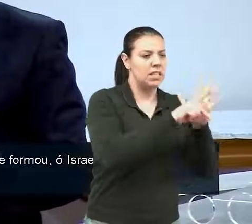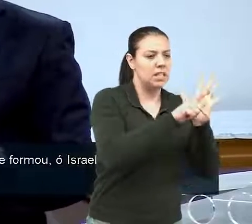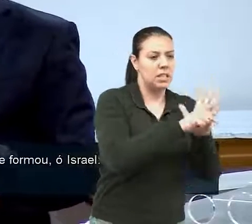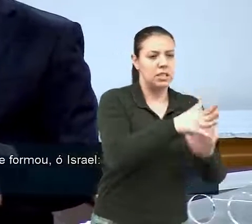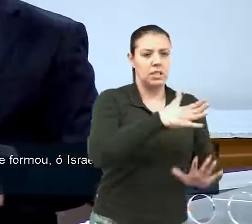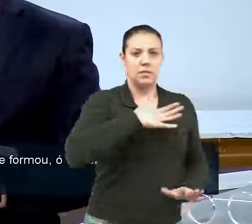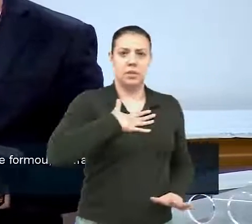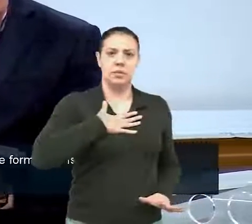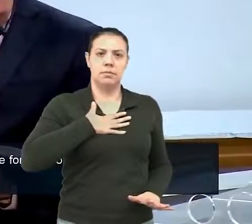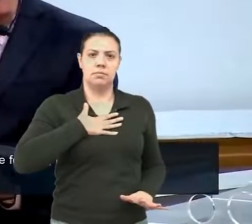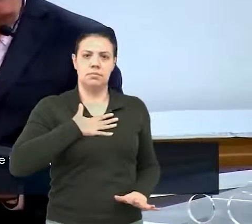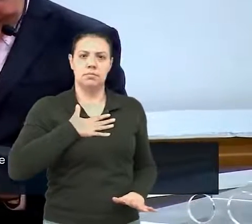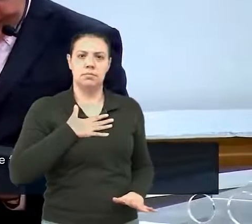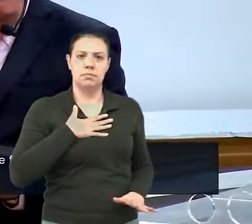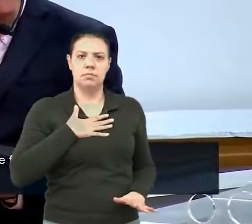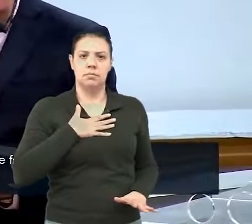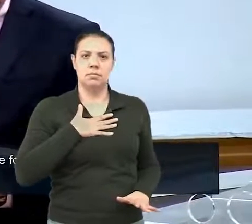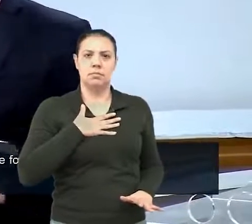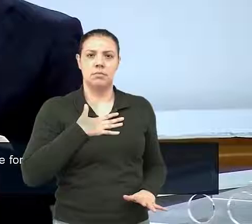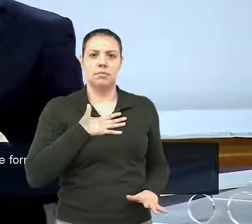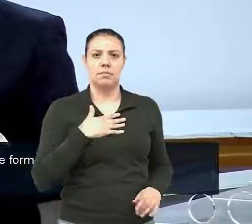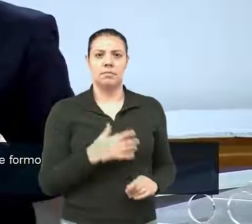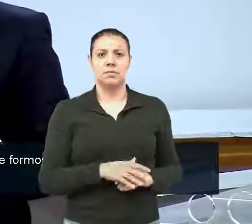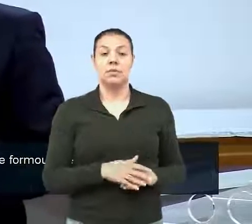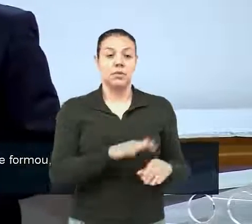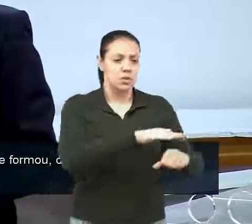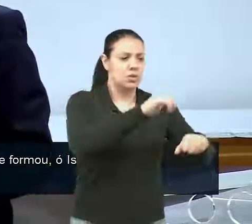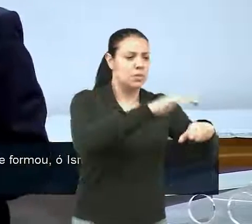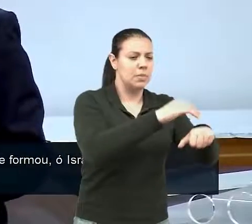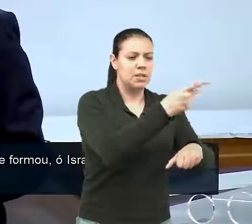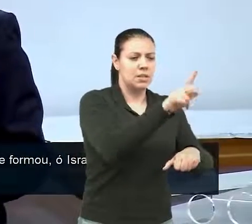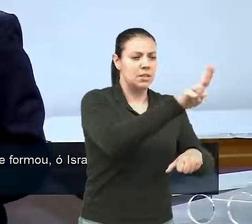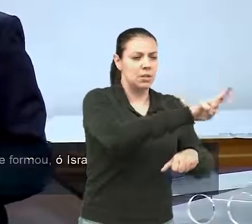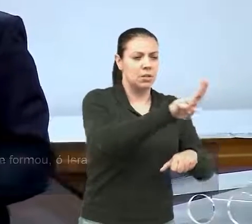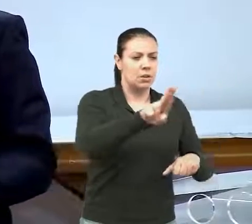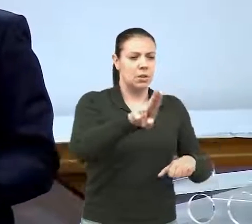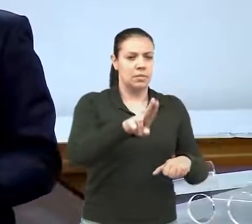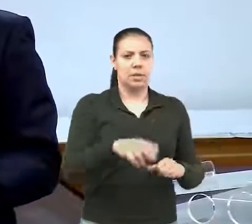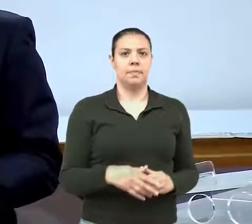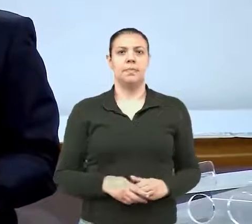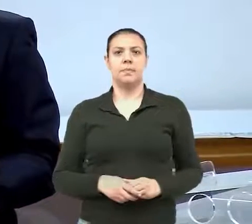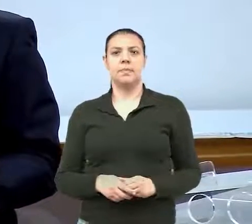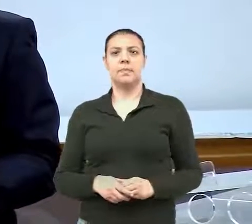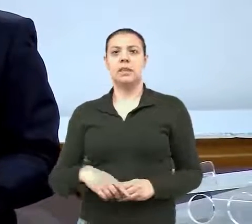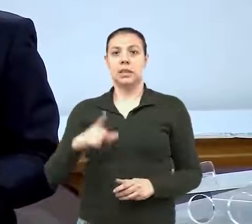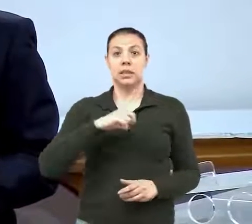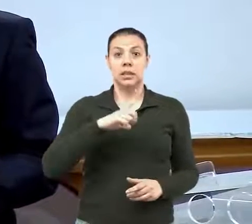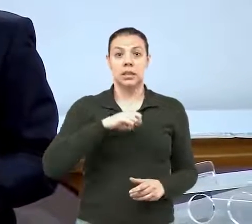Prestem minha atenção, que há aqui 5 razões para você vencer o medo.